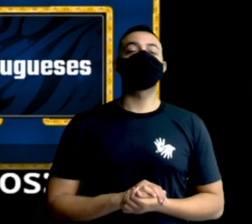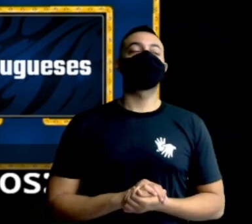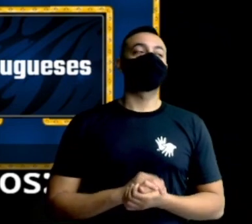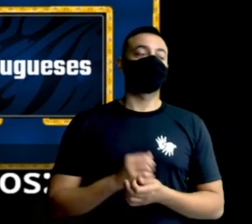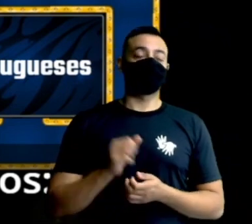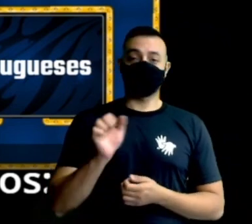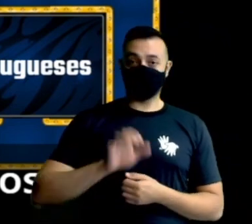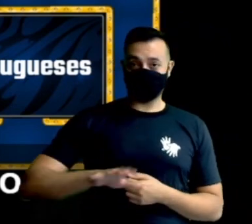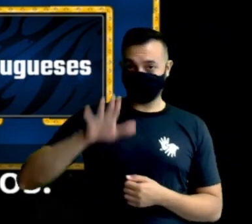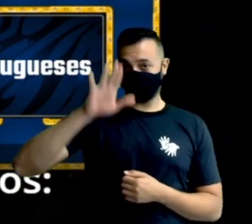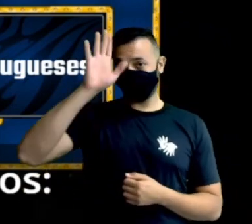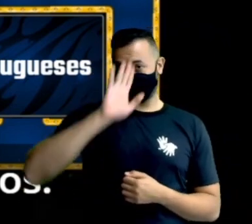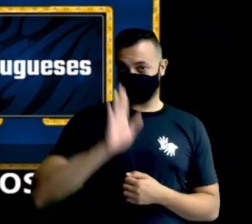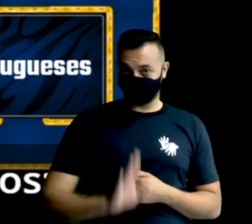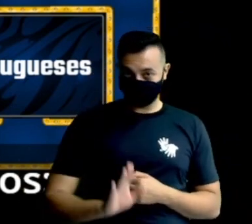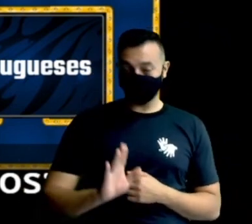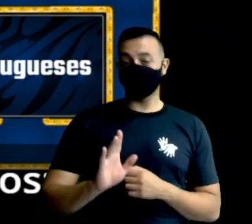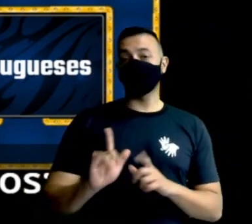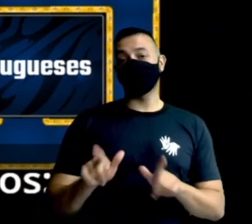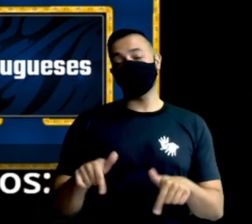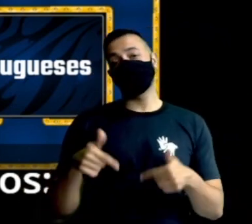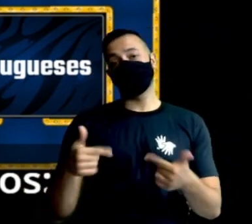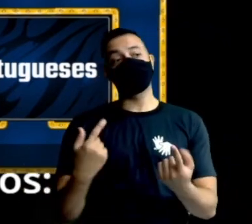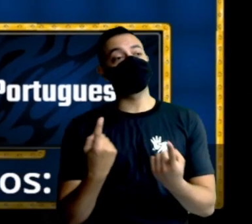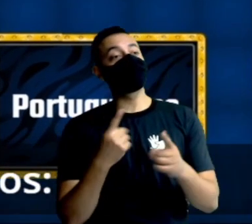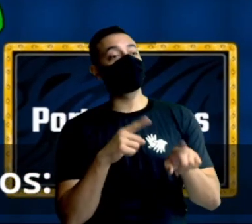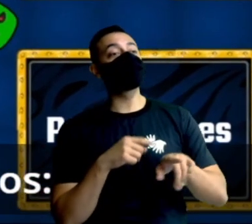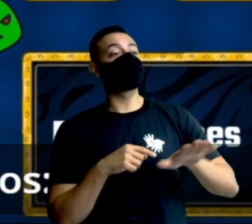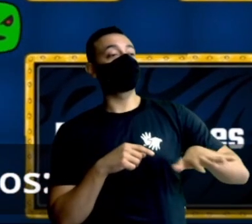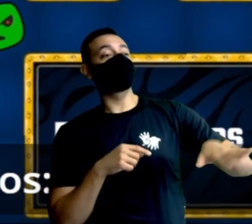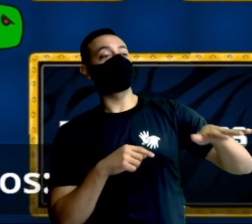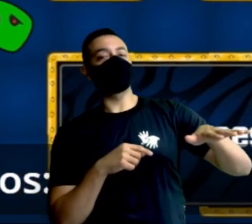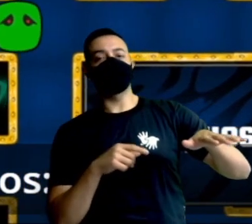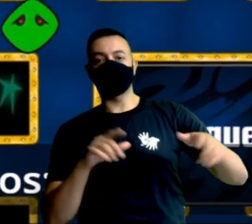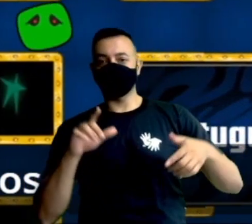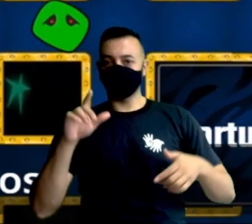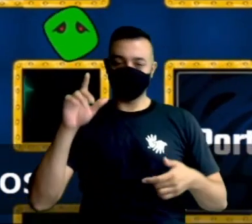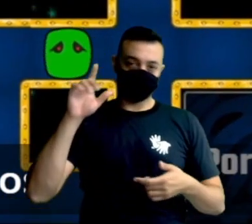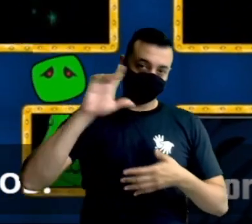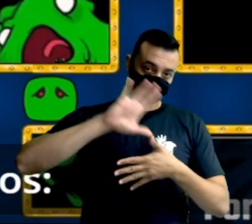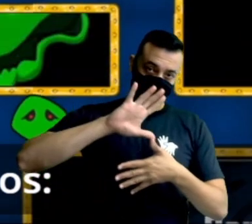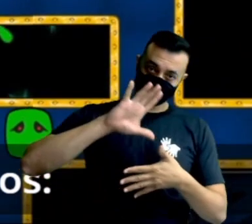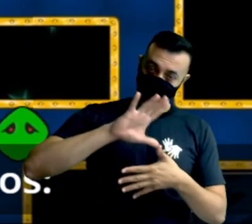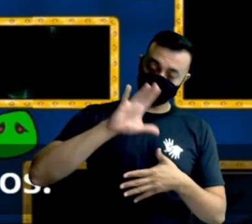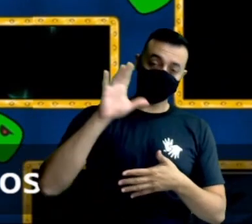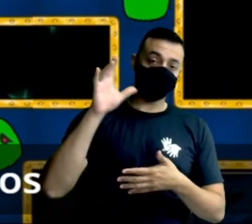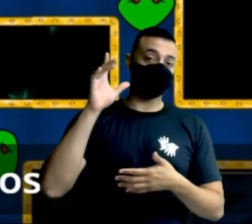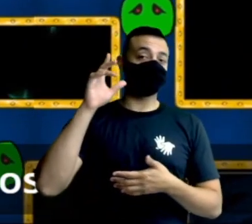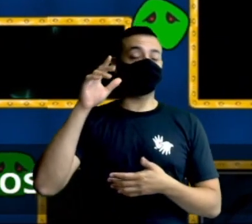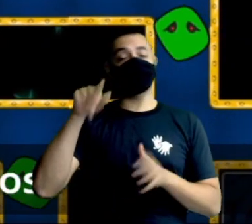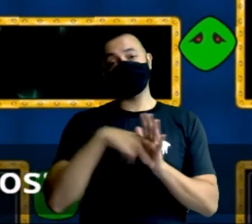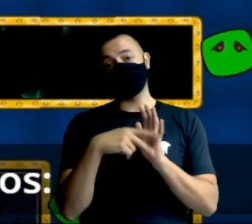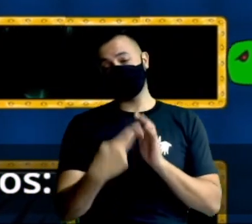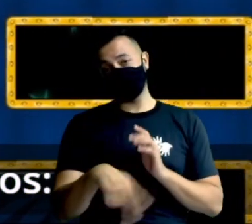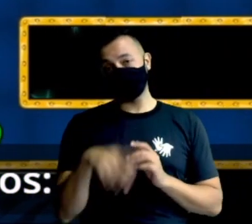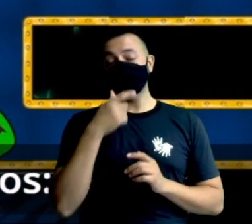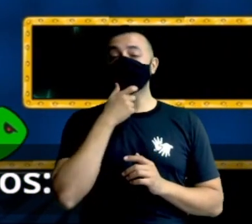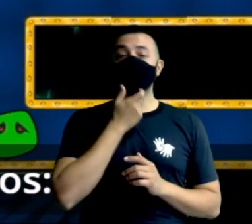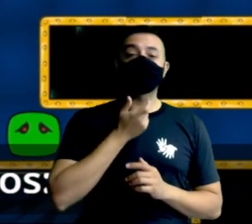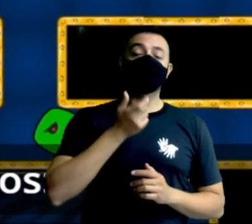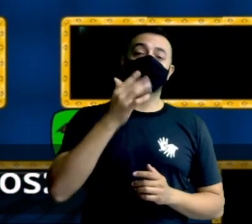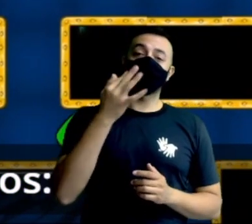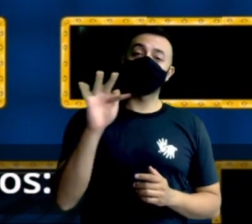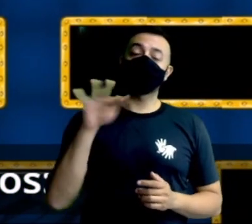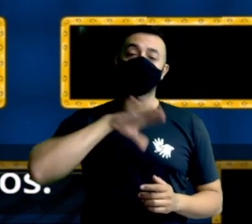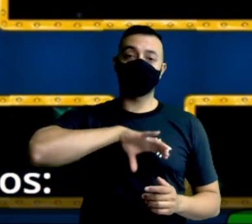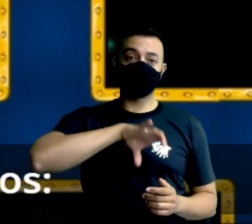Os lusos brasileiros lutavam contra os americanos, nativos, ingleses, franceses,